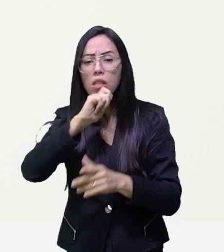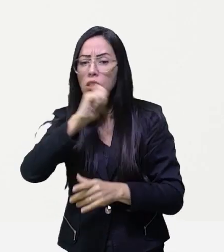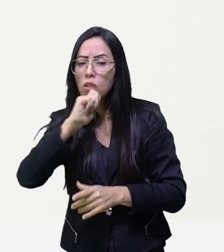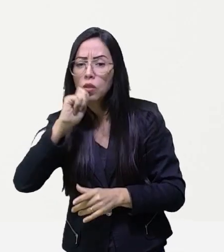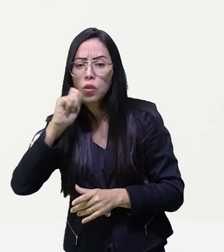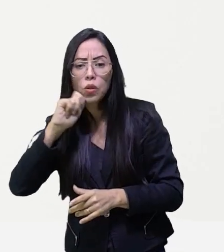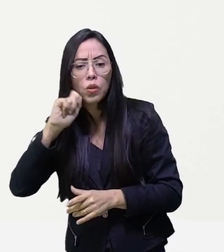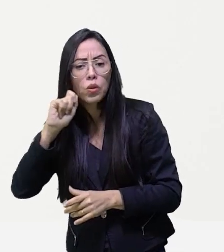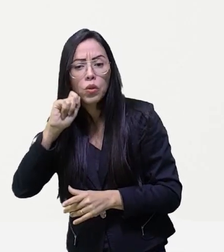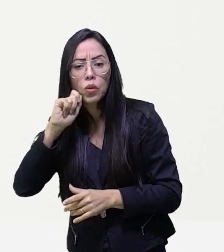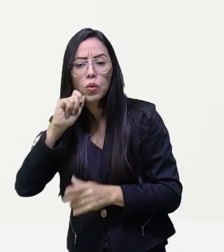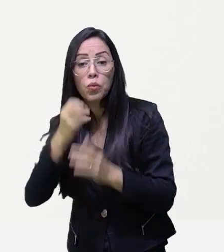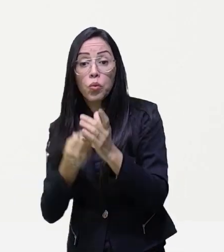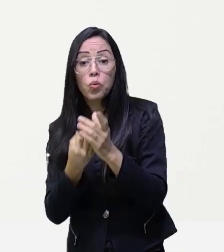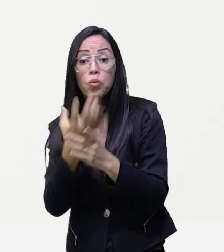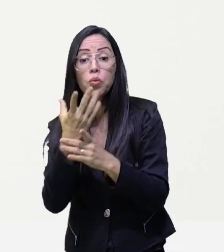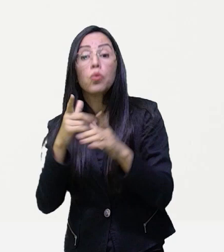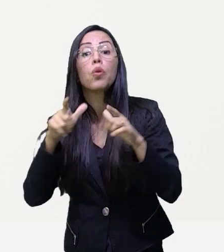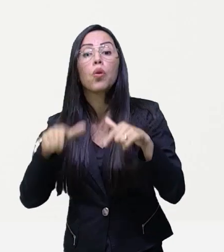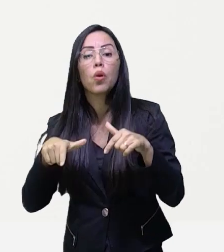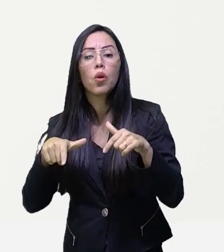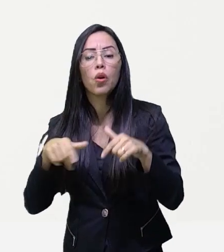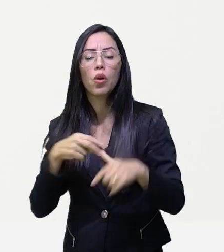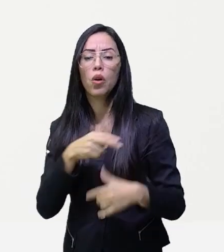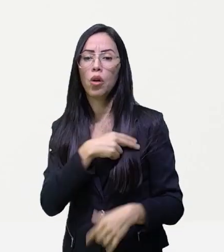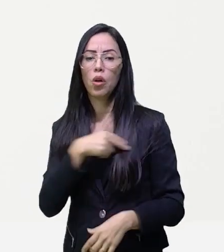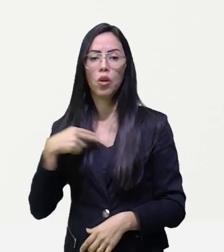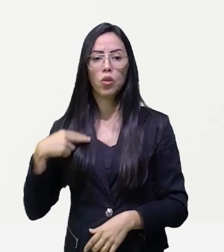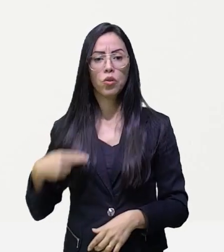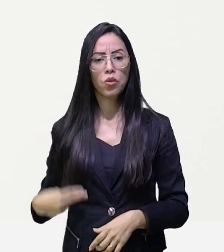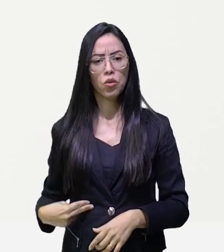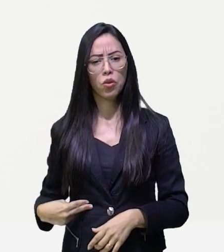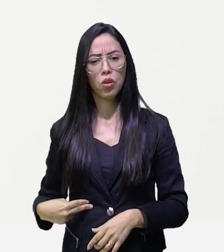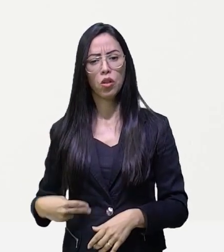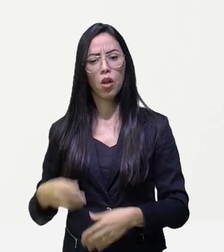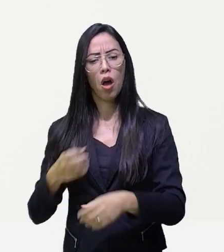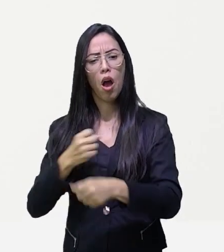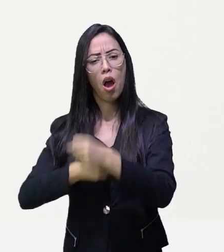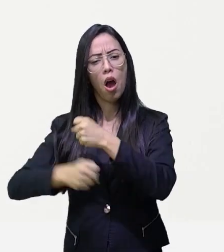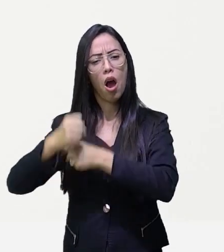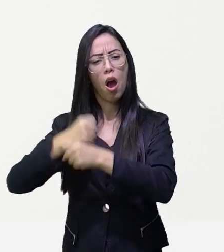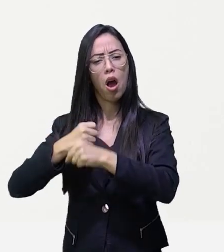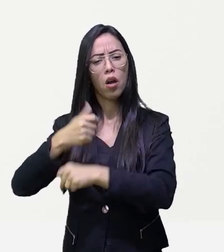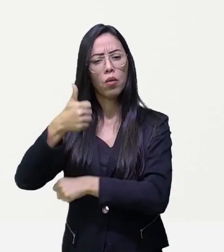dente surgiram na China por volta de